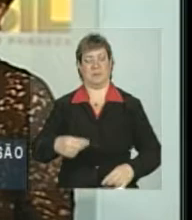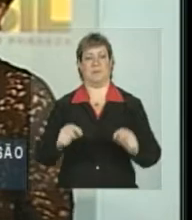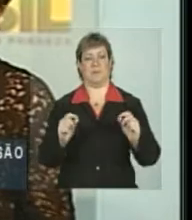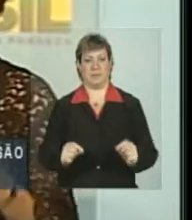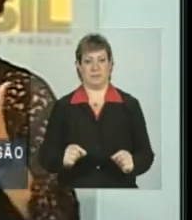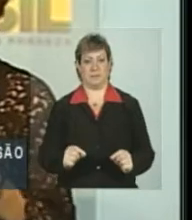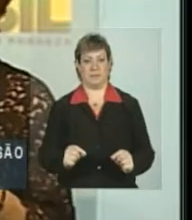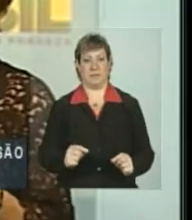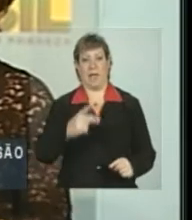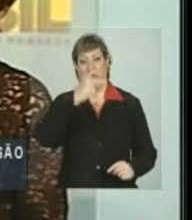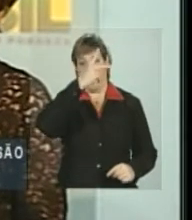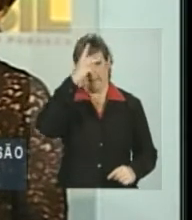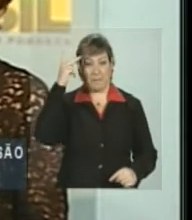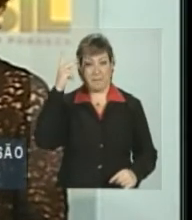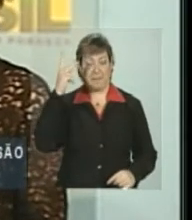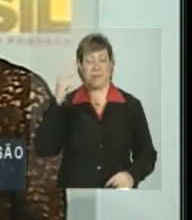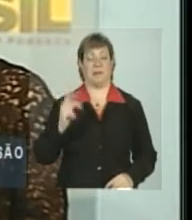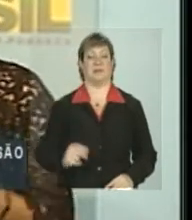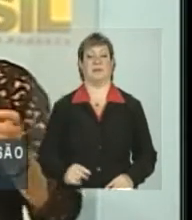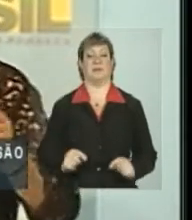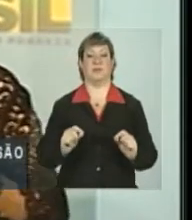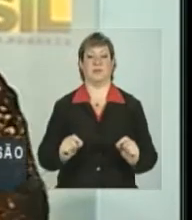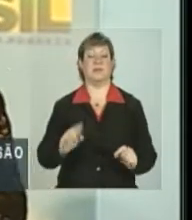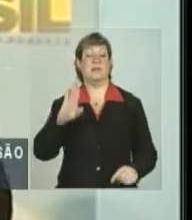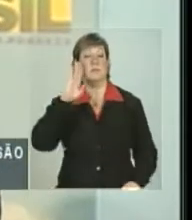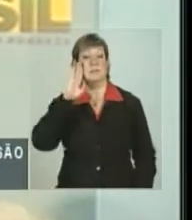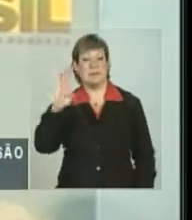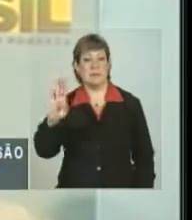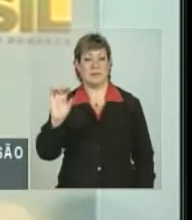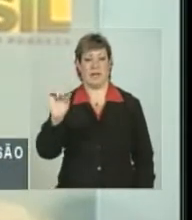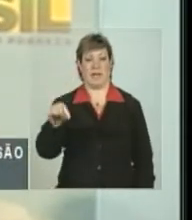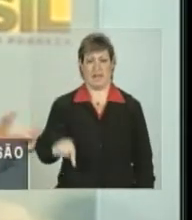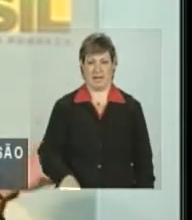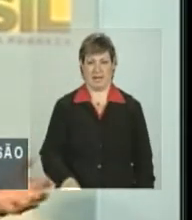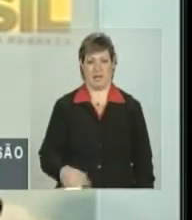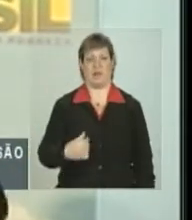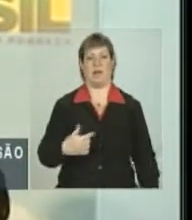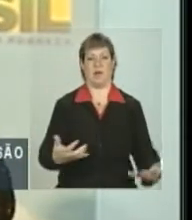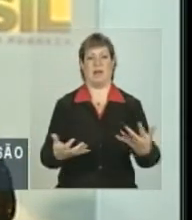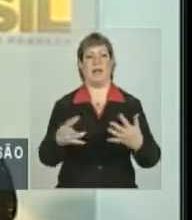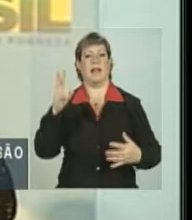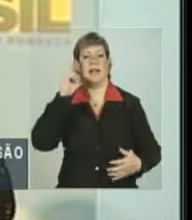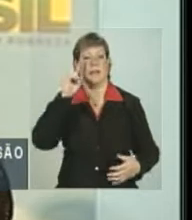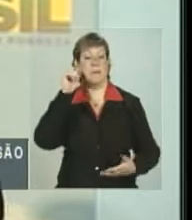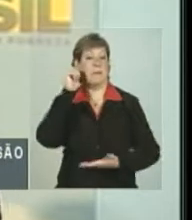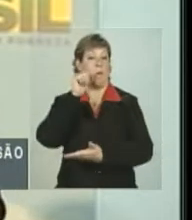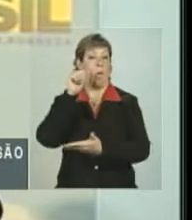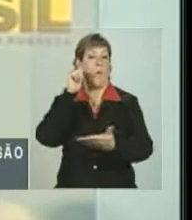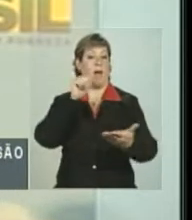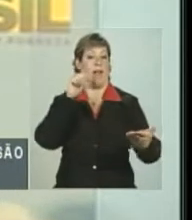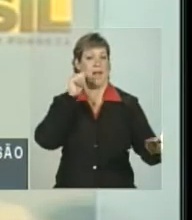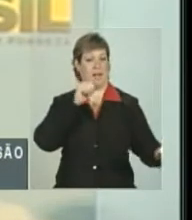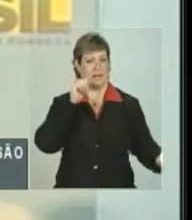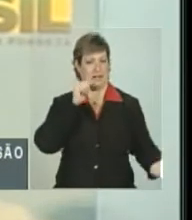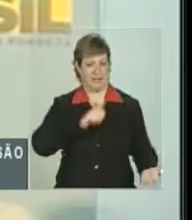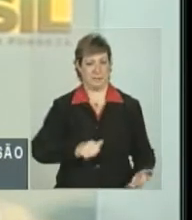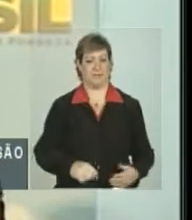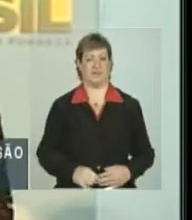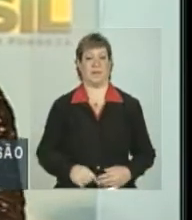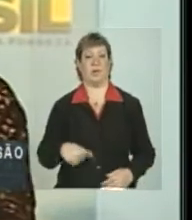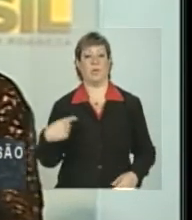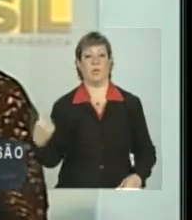as pessoas e, principalmente aqui, eu queria lembrar das mulheres.